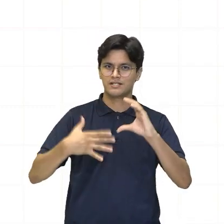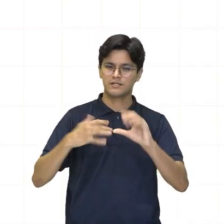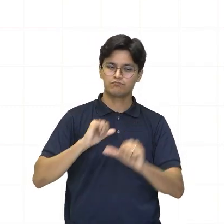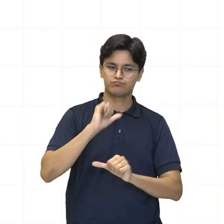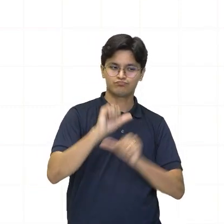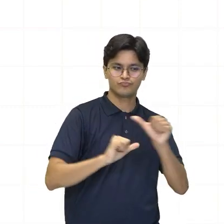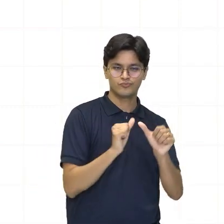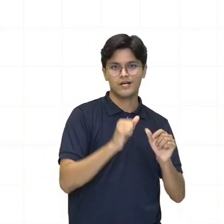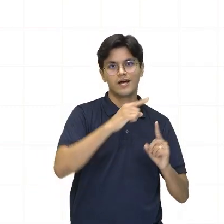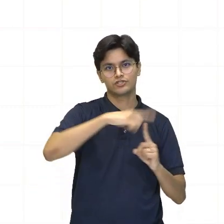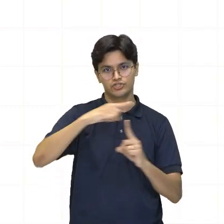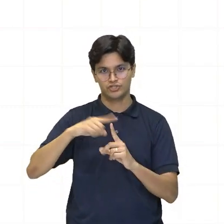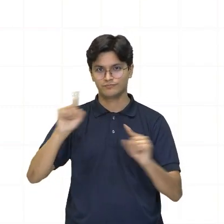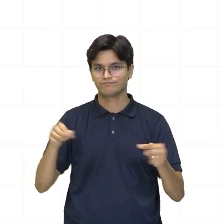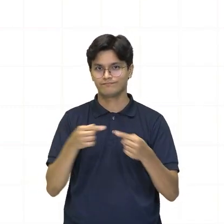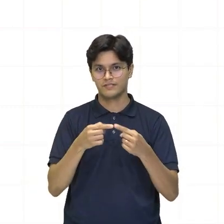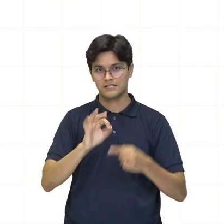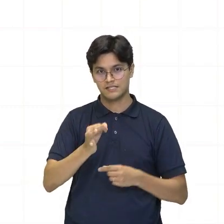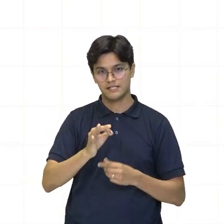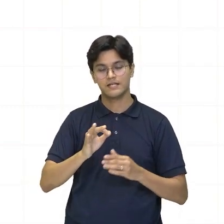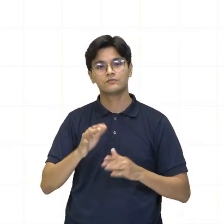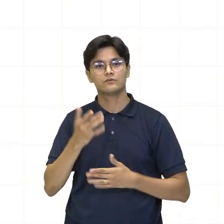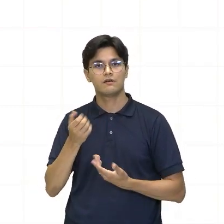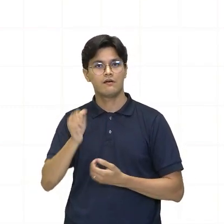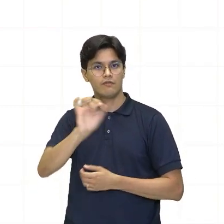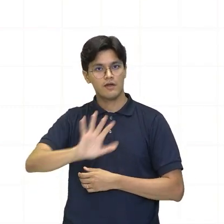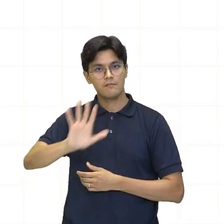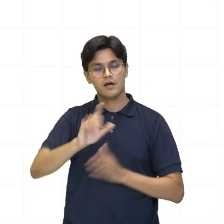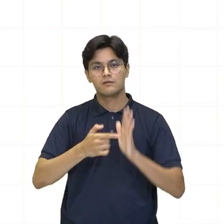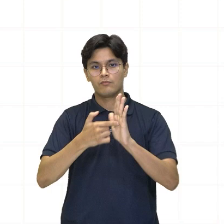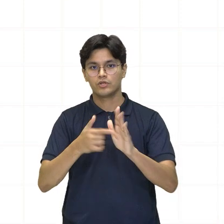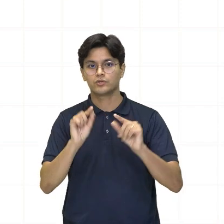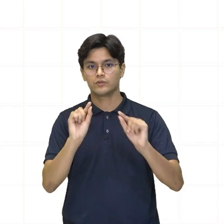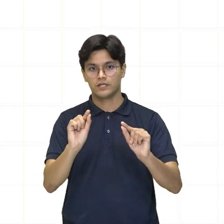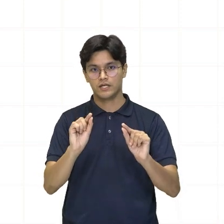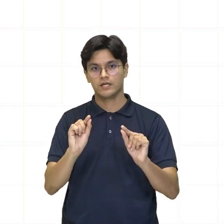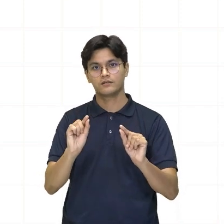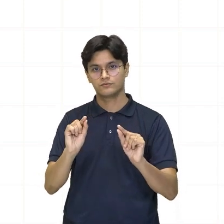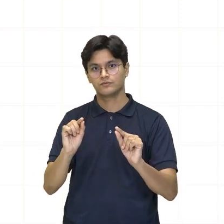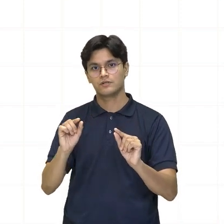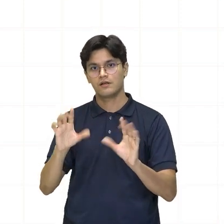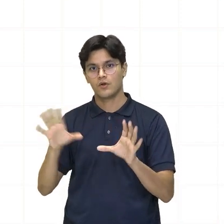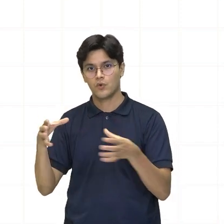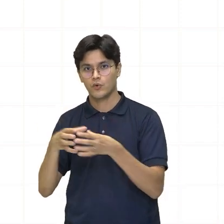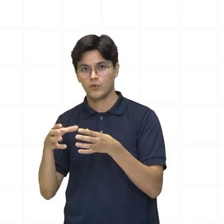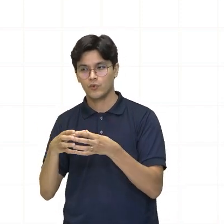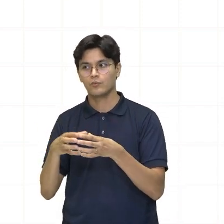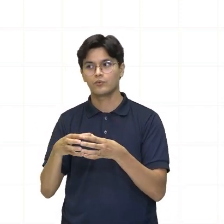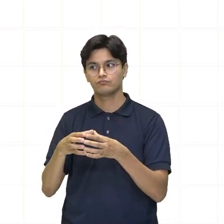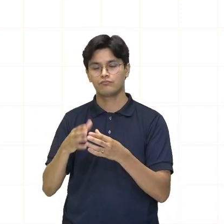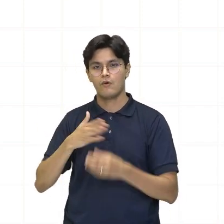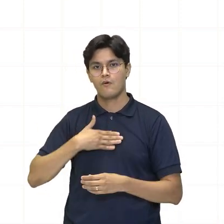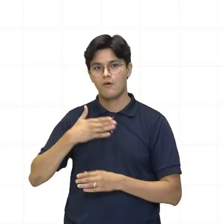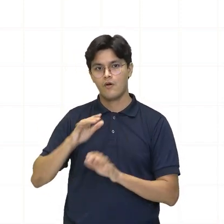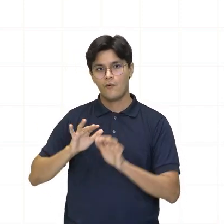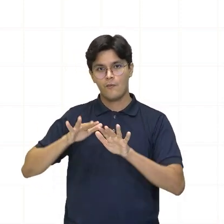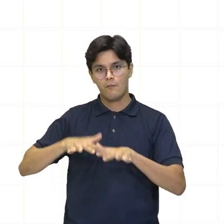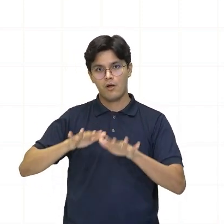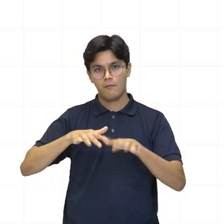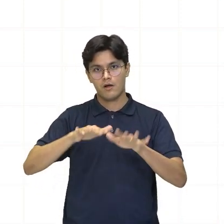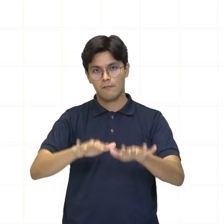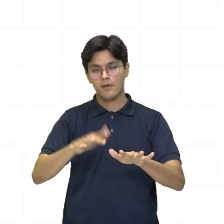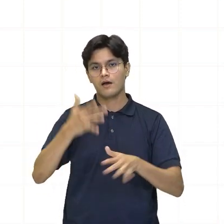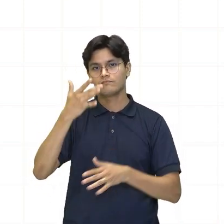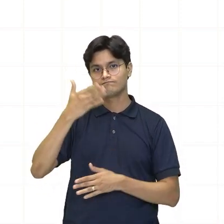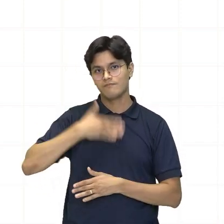uma representação de uma caravana árabe de comércio de escravizados, transportando, claro,